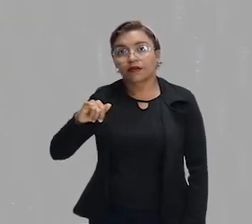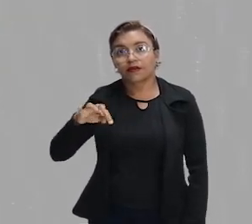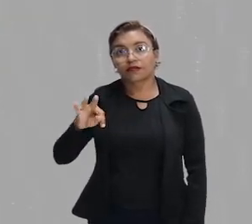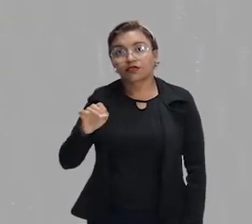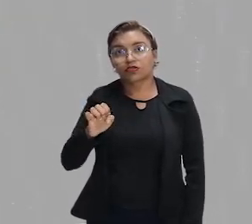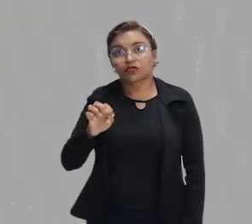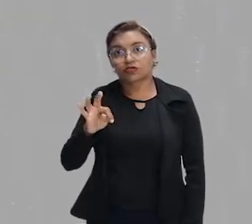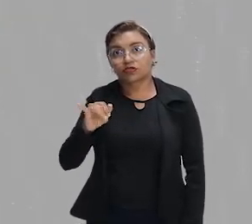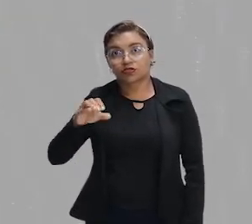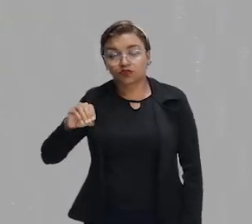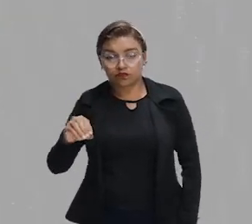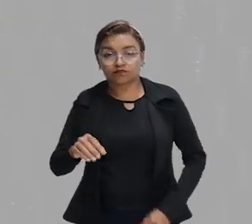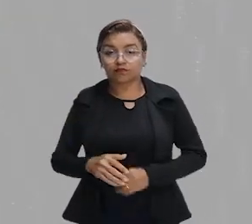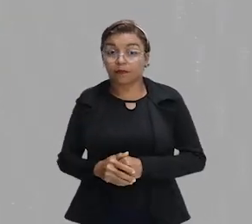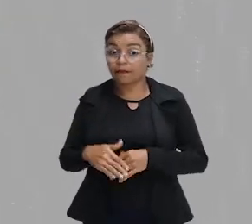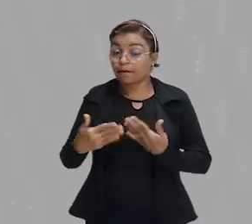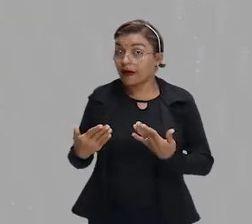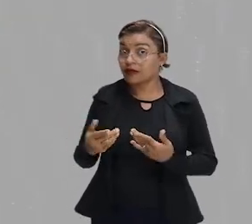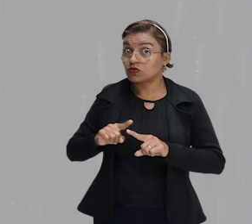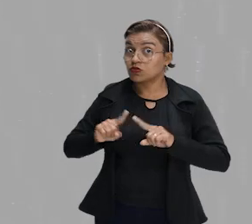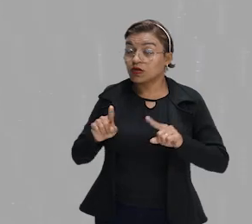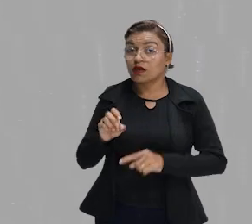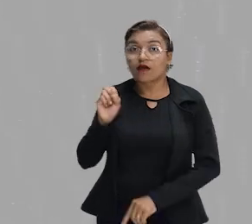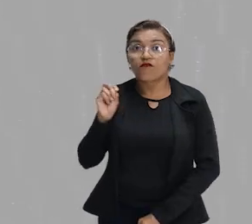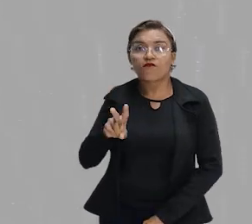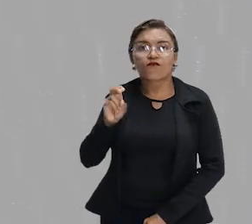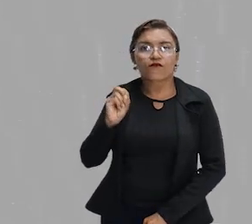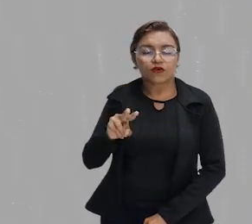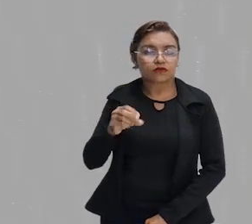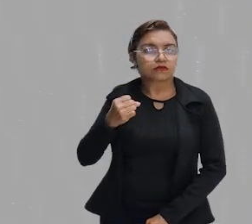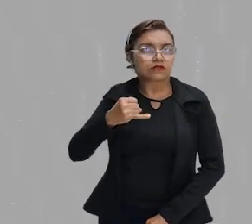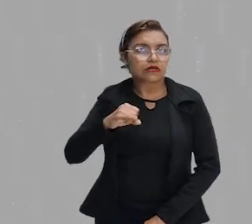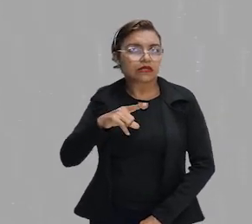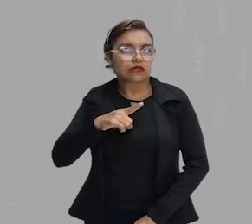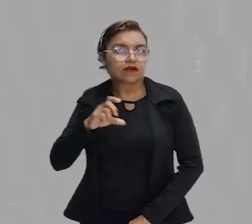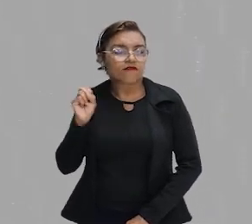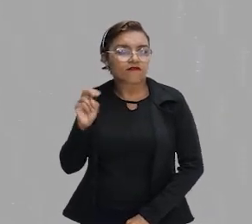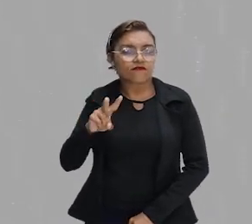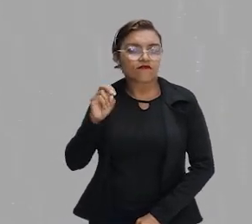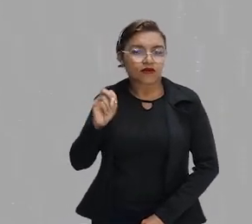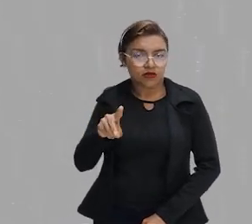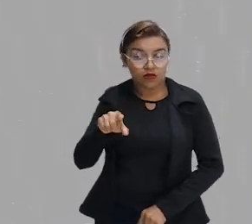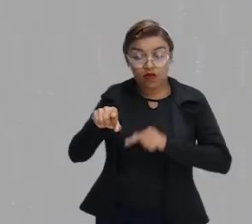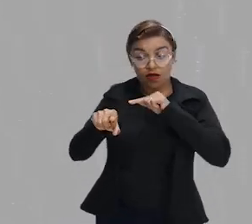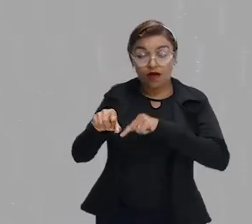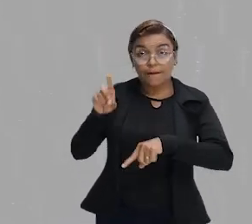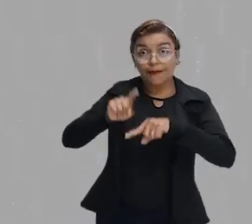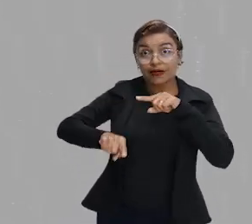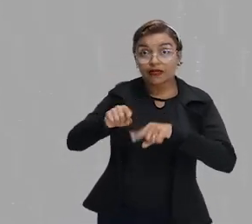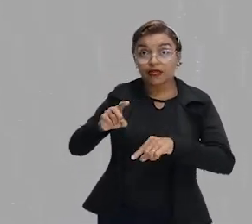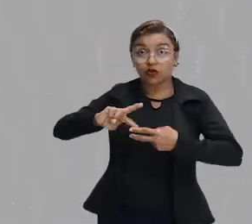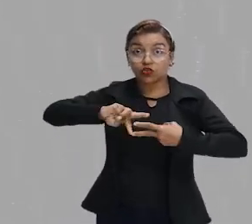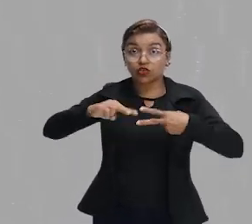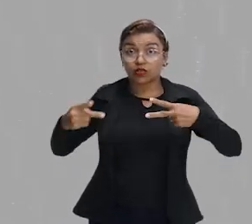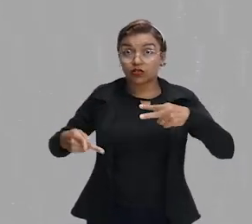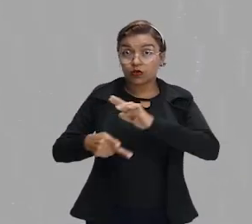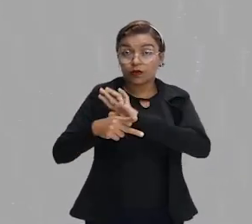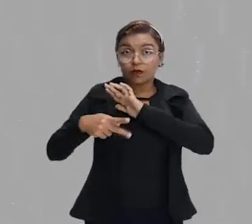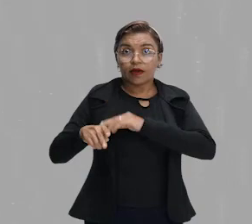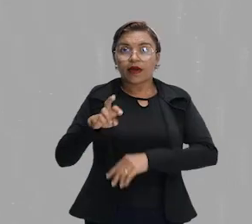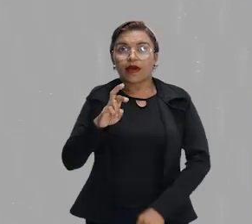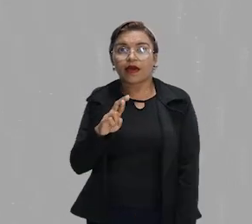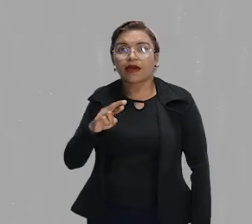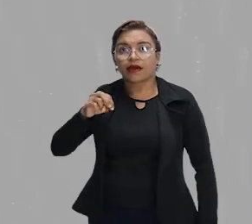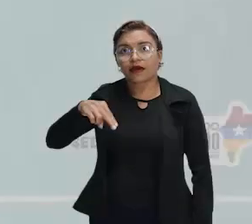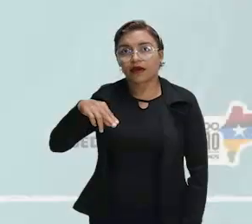caso dos vírus, olha só. Se eu tiver um vírus cujo material genético é RNA,